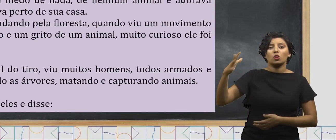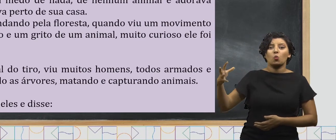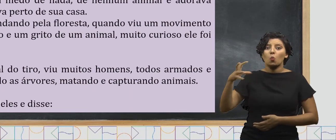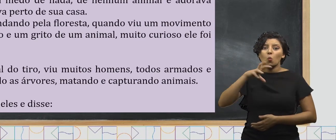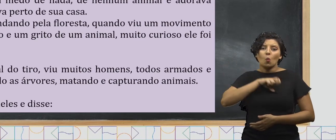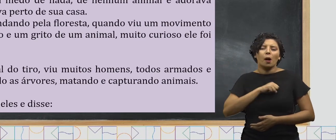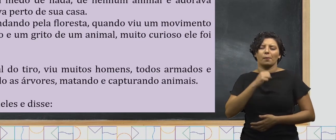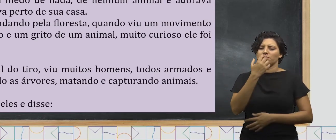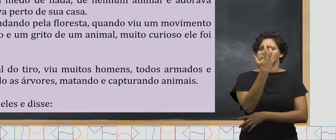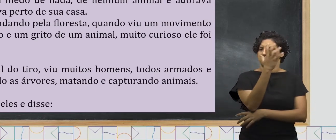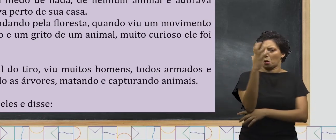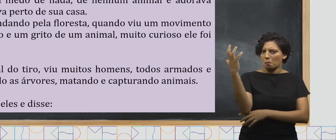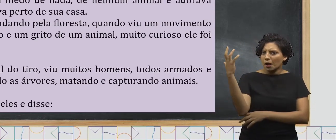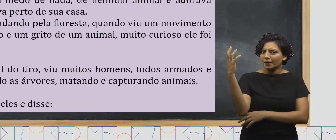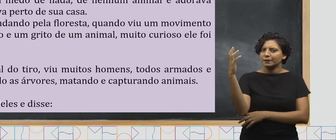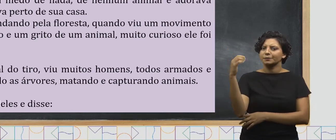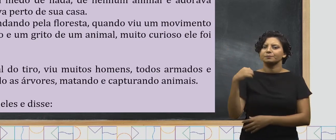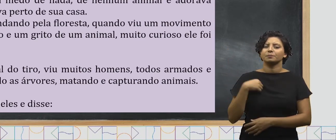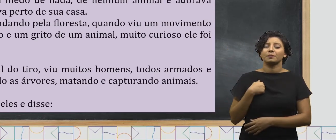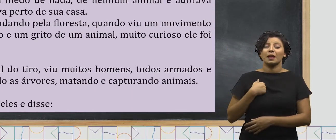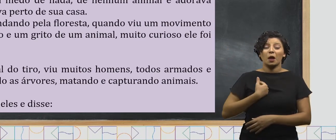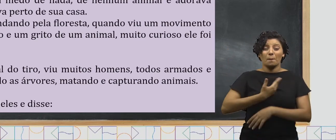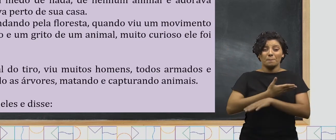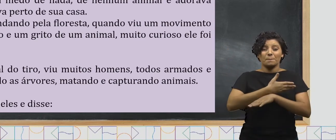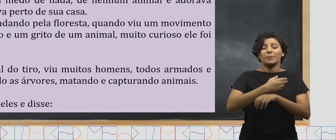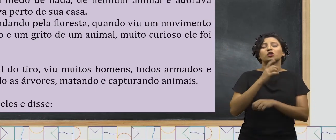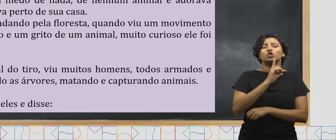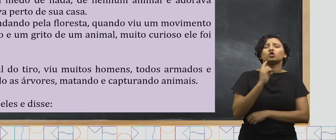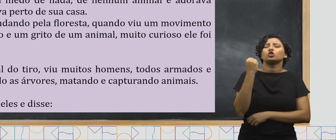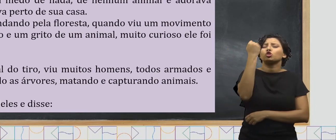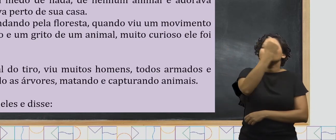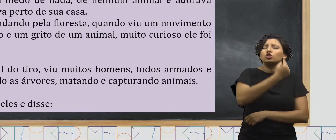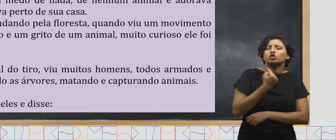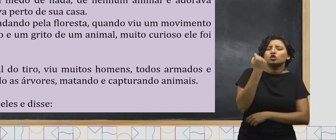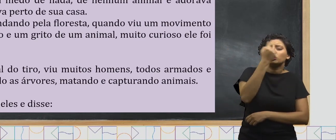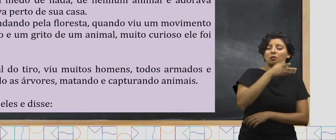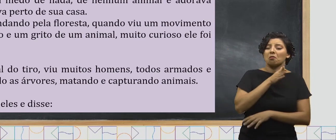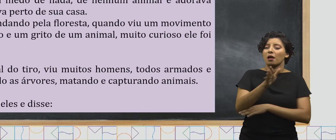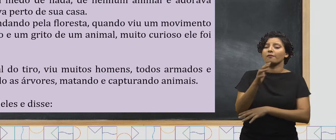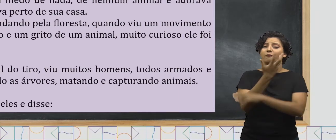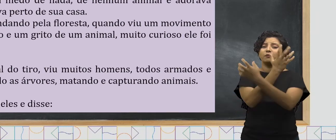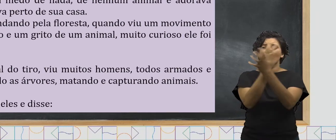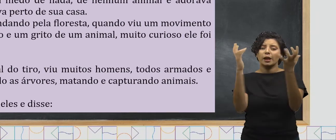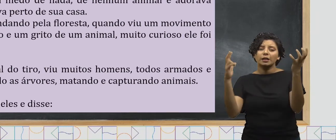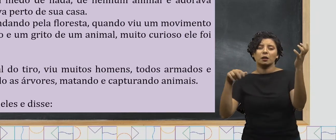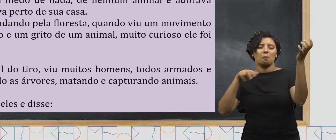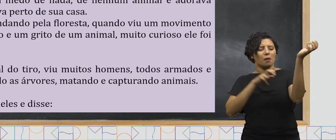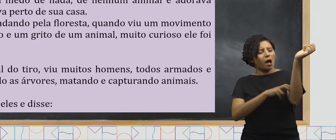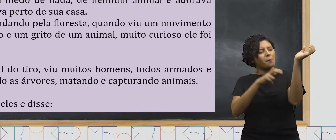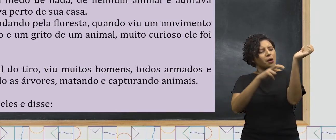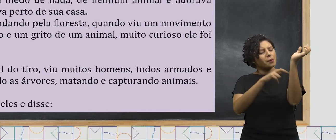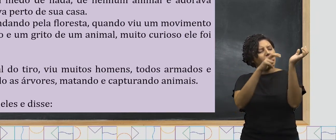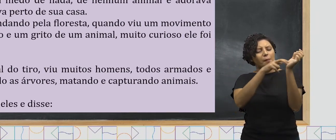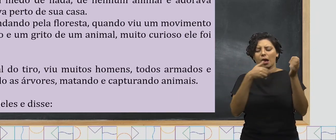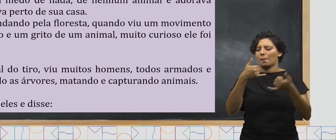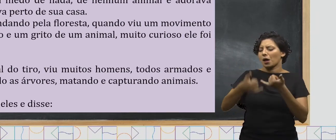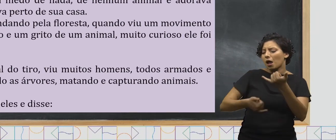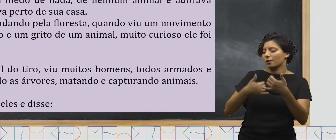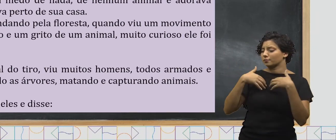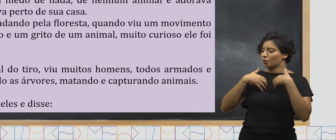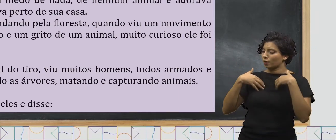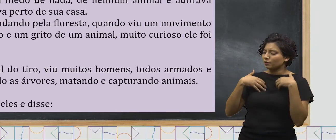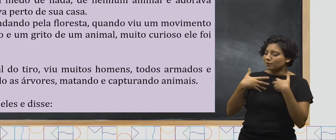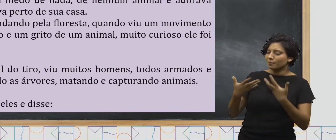que adorava o meio ambiente. Passava a maior parte do dia na floresta, subindo em árvores, brincando com